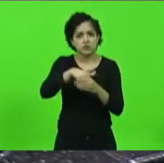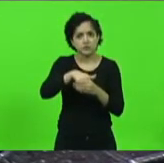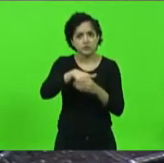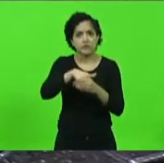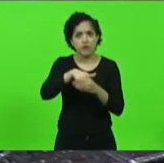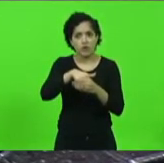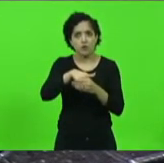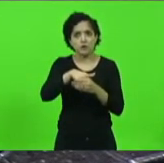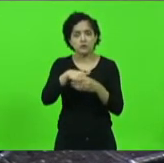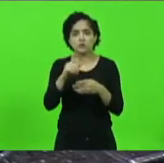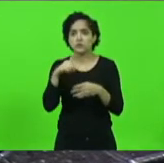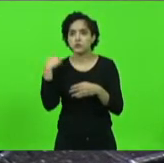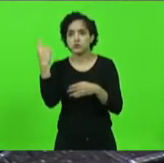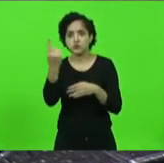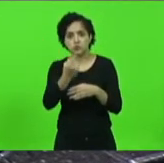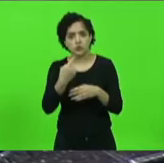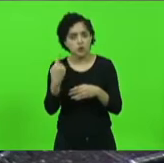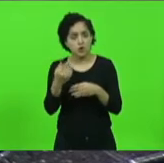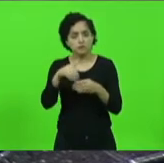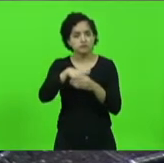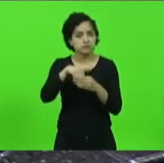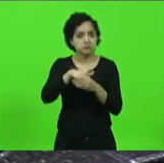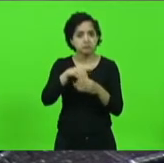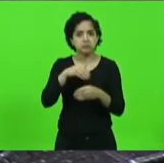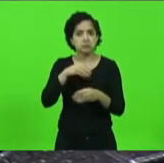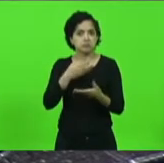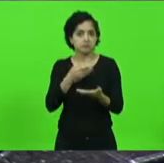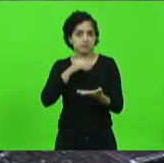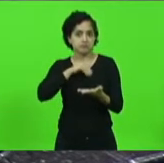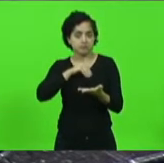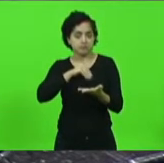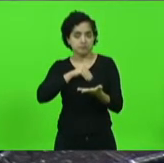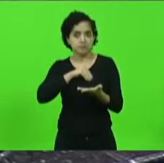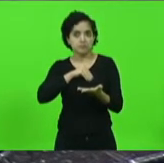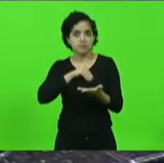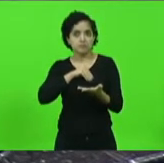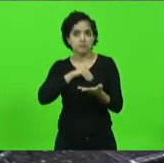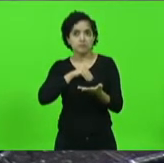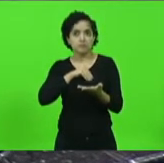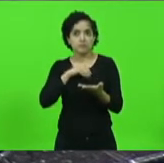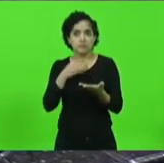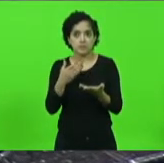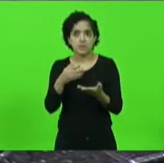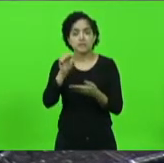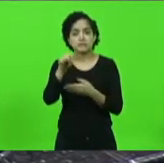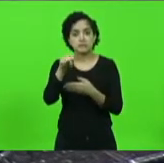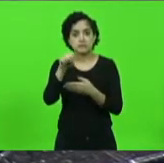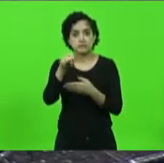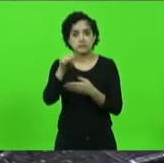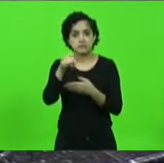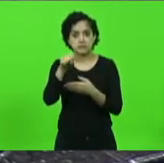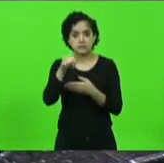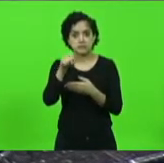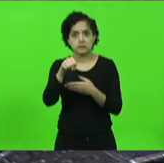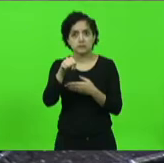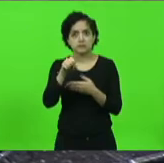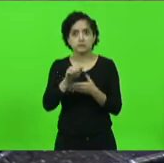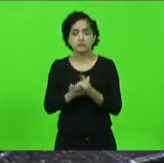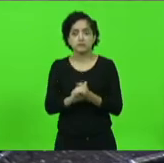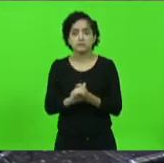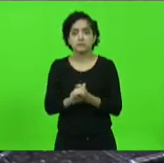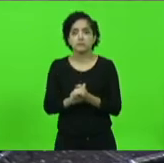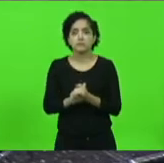deputados, não somos todos nós aqui votando o nosso próprio aumento também? Senhora, sim. Automático. Sim.